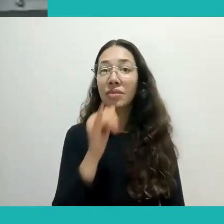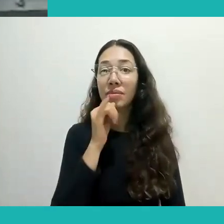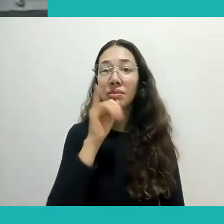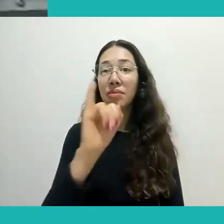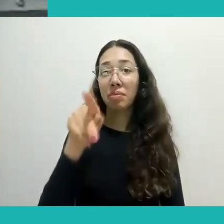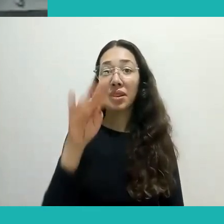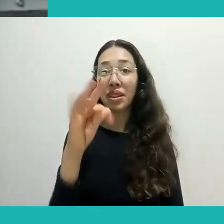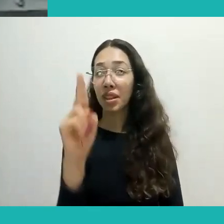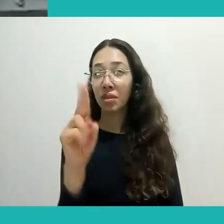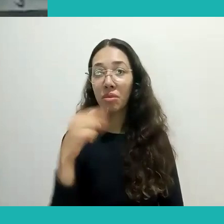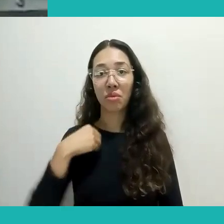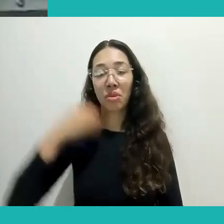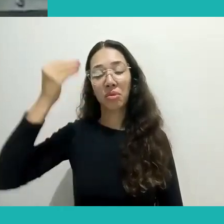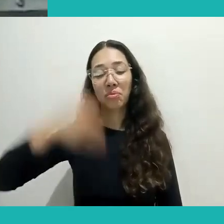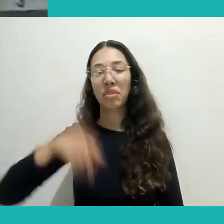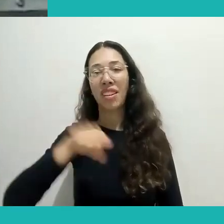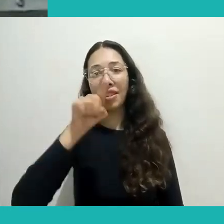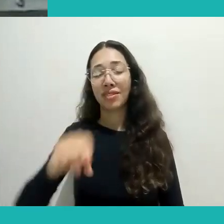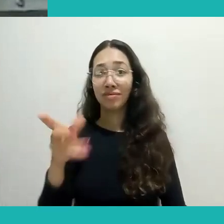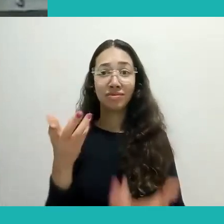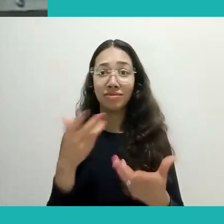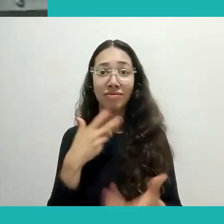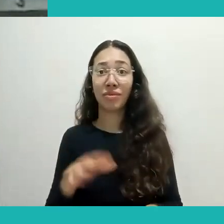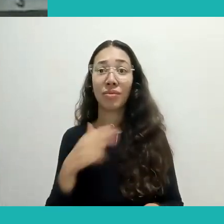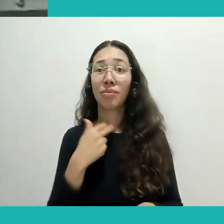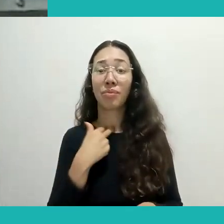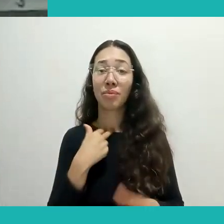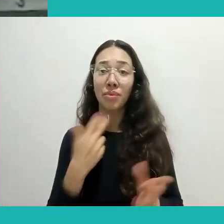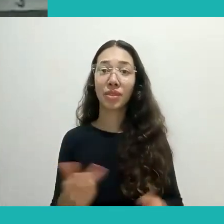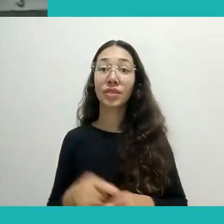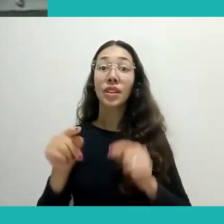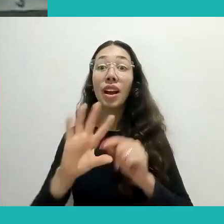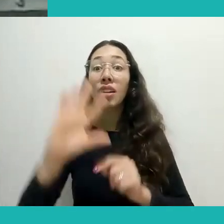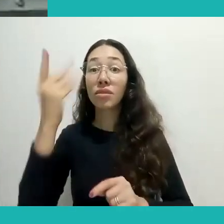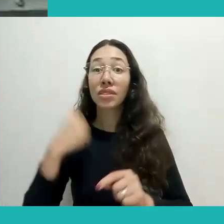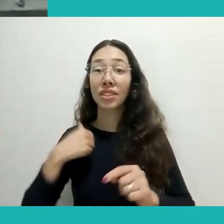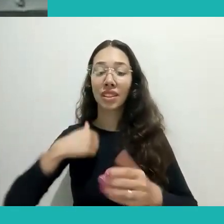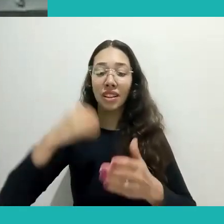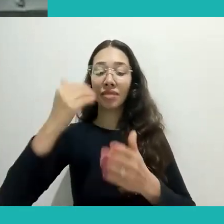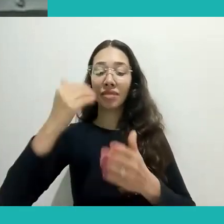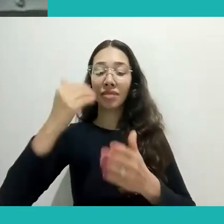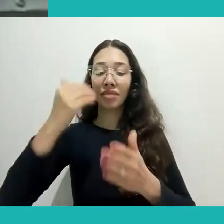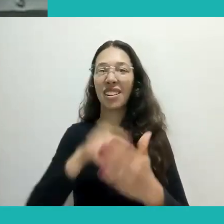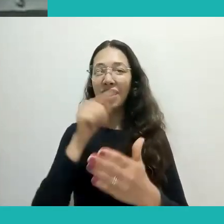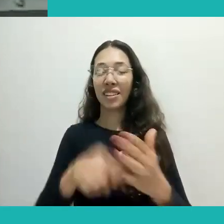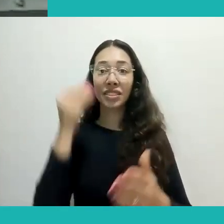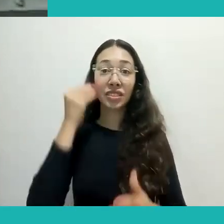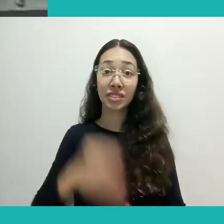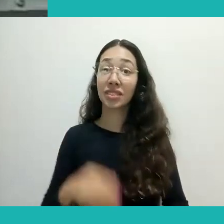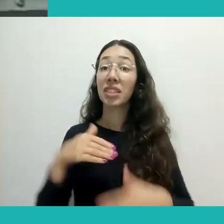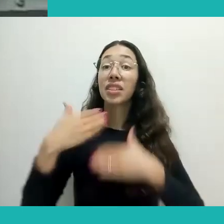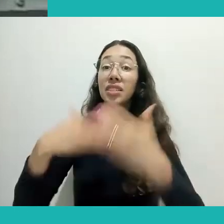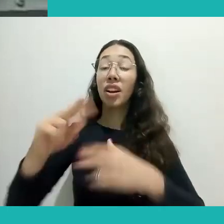IPTU. Então, essa perda da natureza tributária, a nosso ver, isso tem implicações práticas,